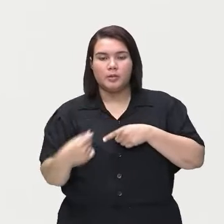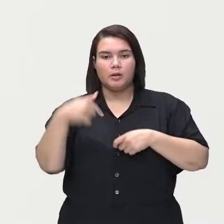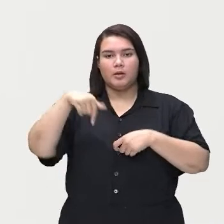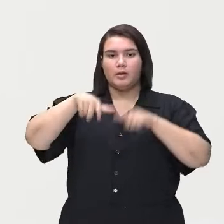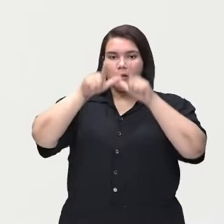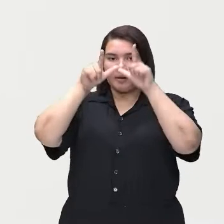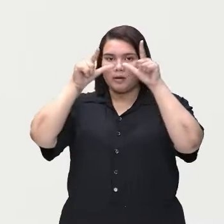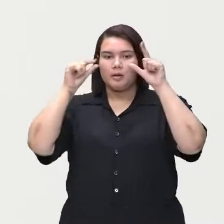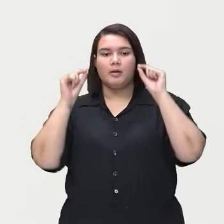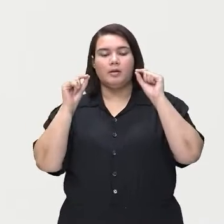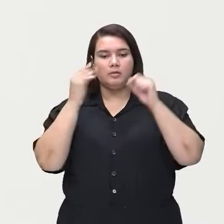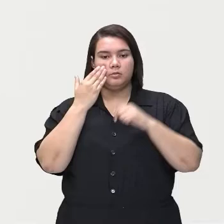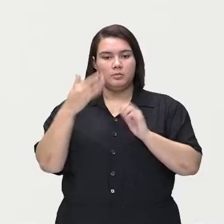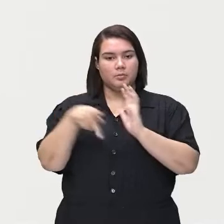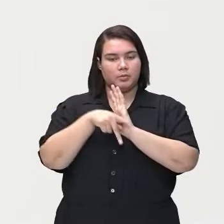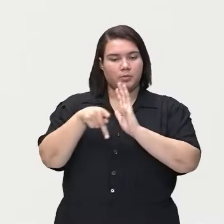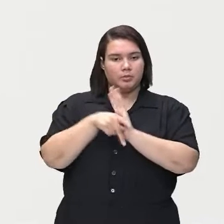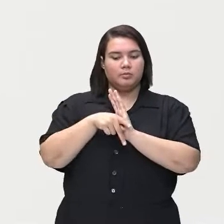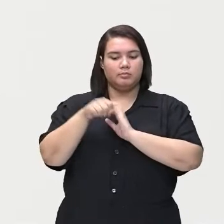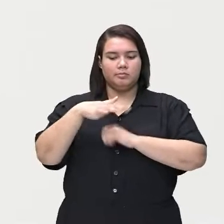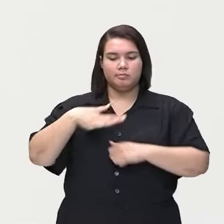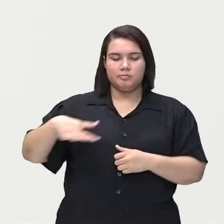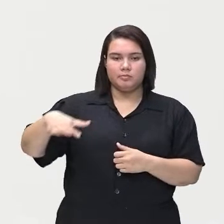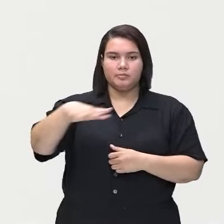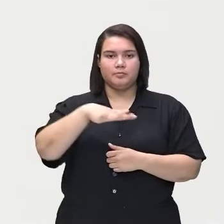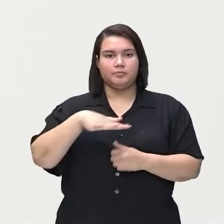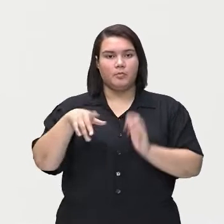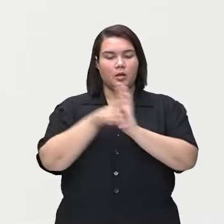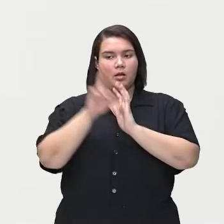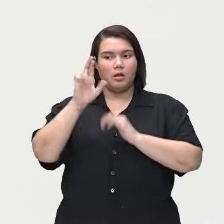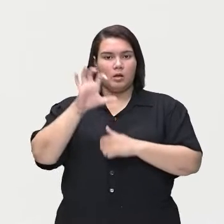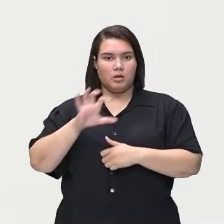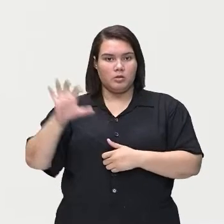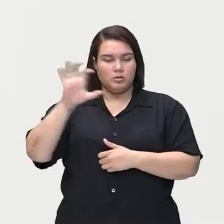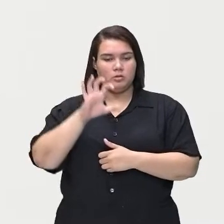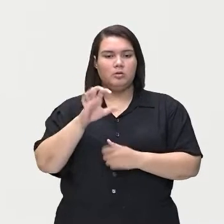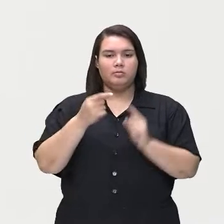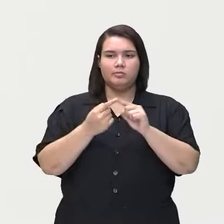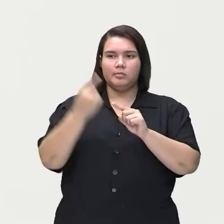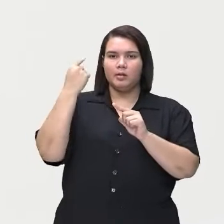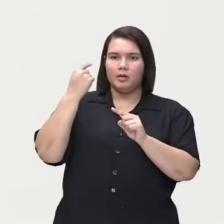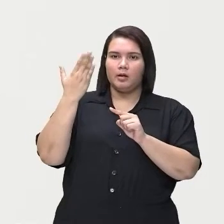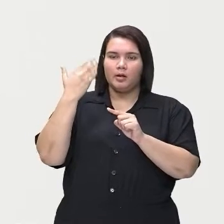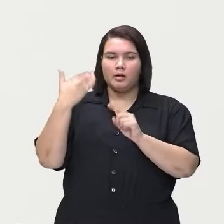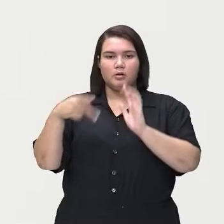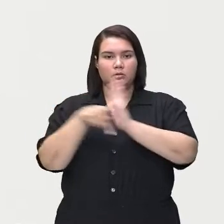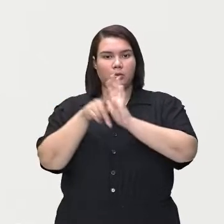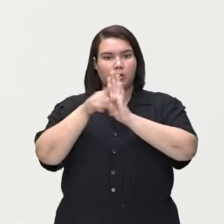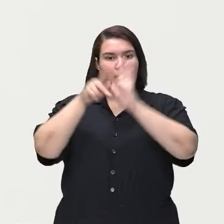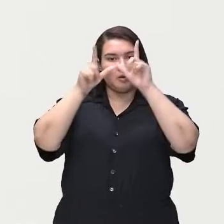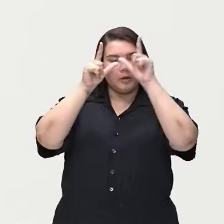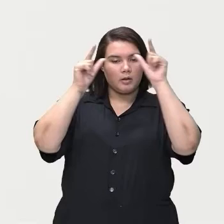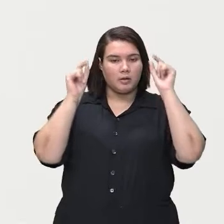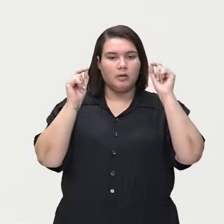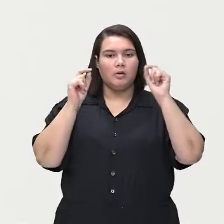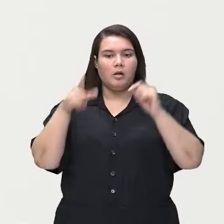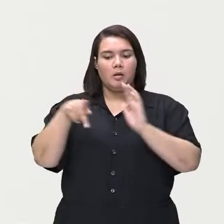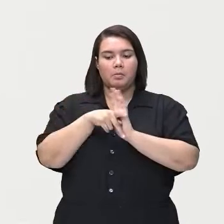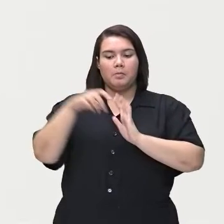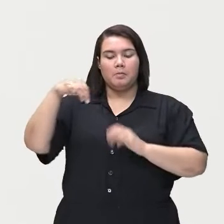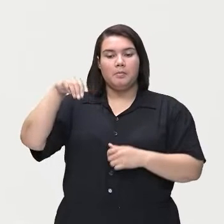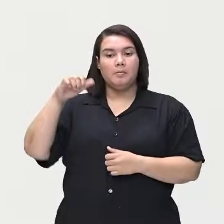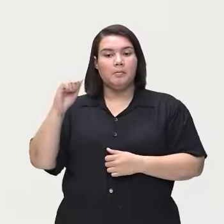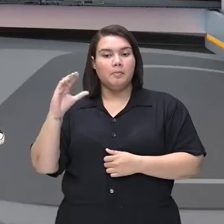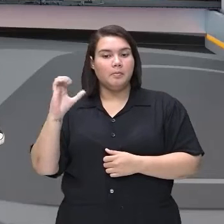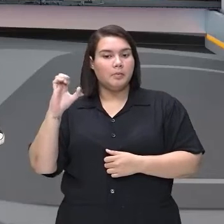a península, dominar toda a região que um dia pertencia ali aos gregos, à Macedônia. Então,